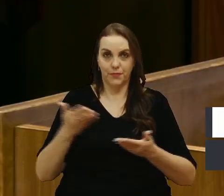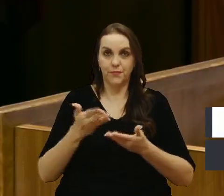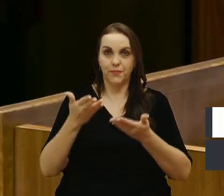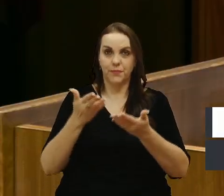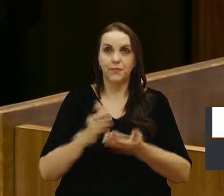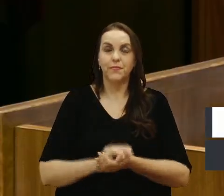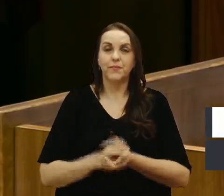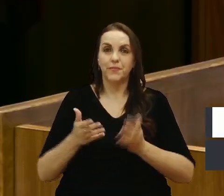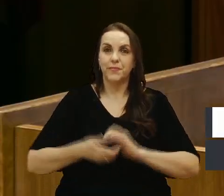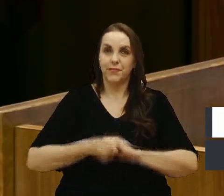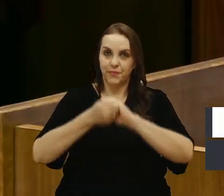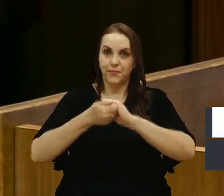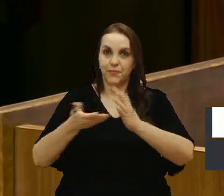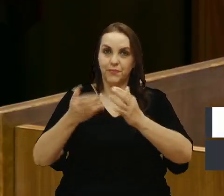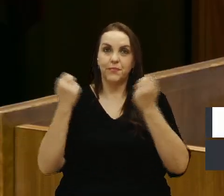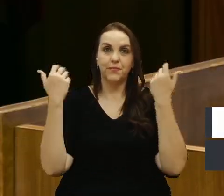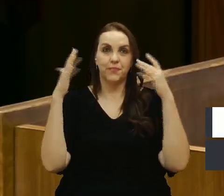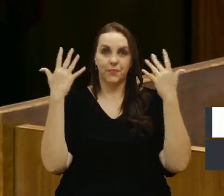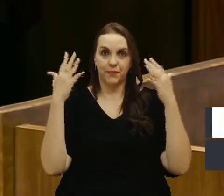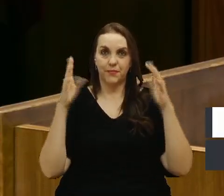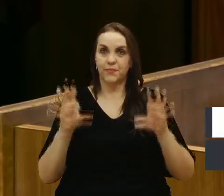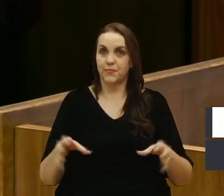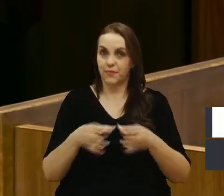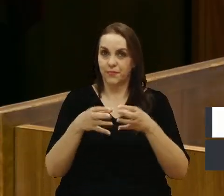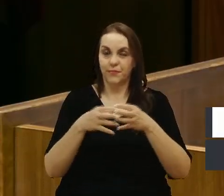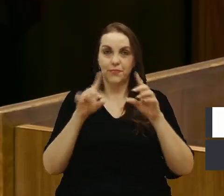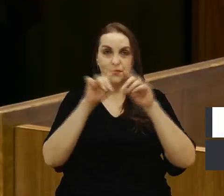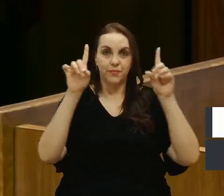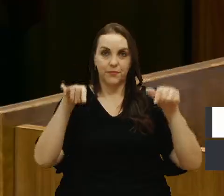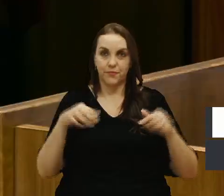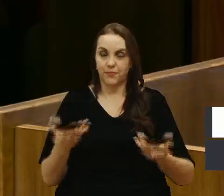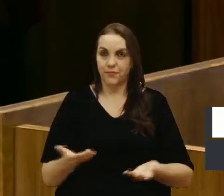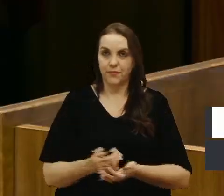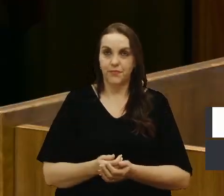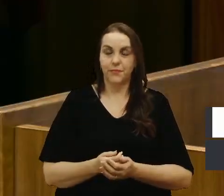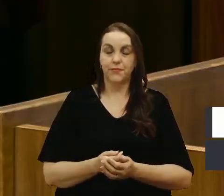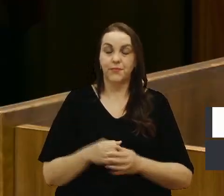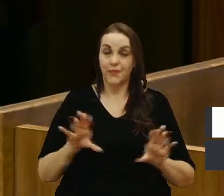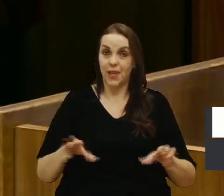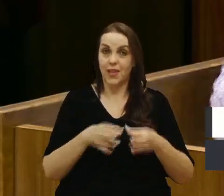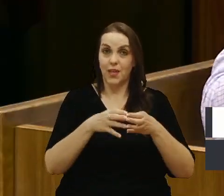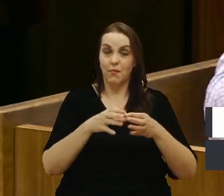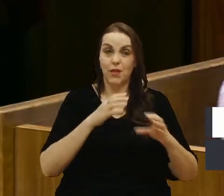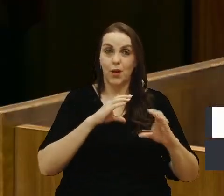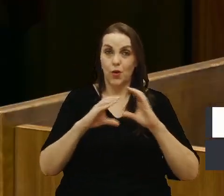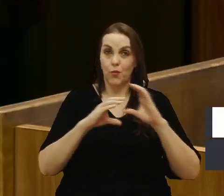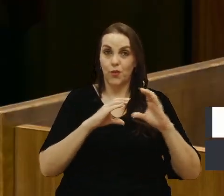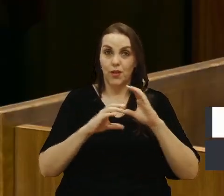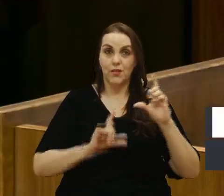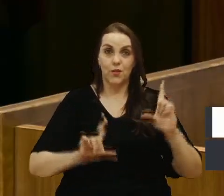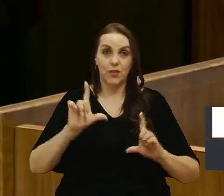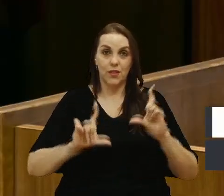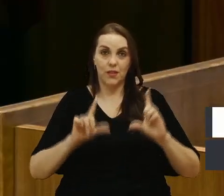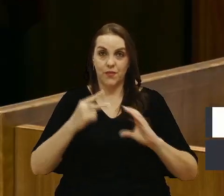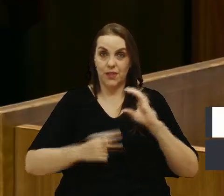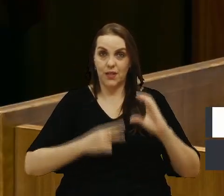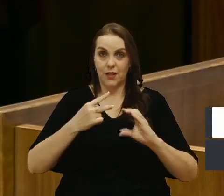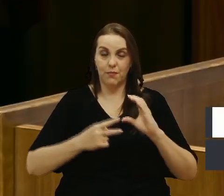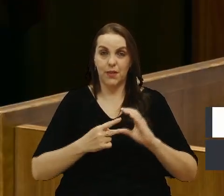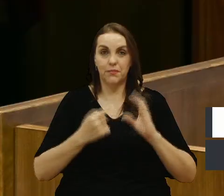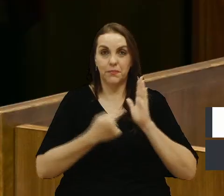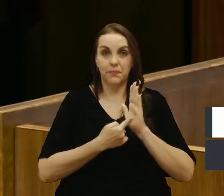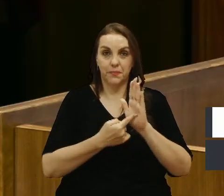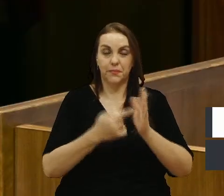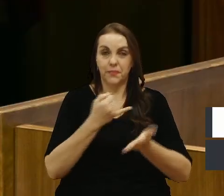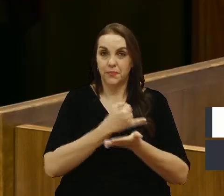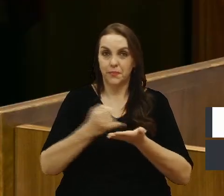quero cumprimentar e parabenizar a equipe de servidores, principalmente a equipe de comunicação e da TV. Então, quero apresentar uma